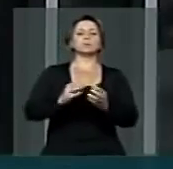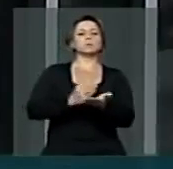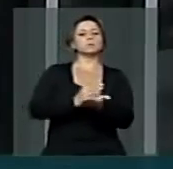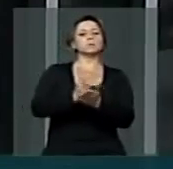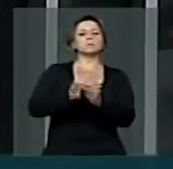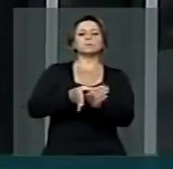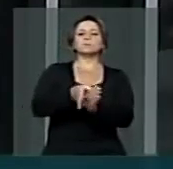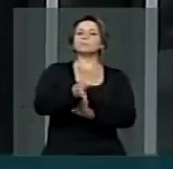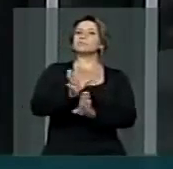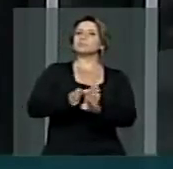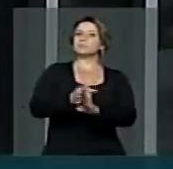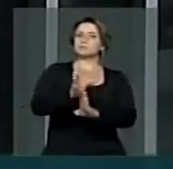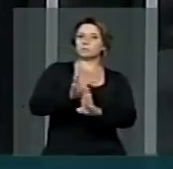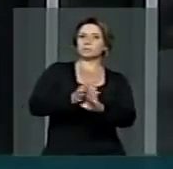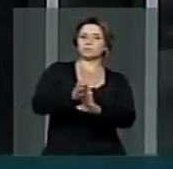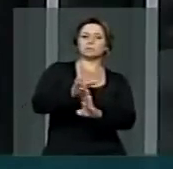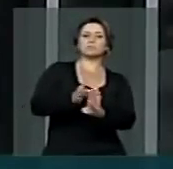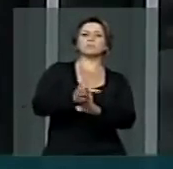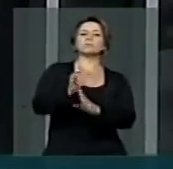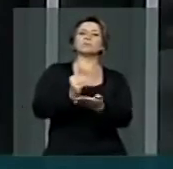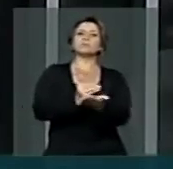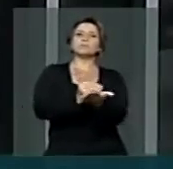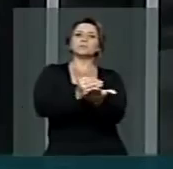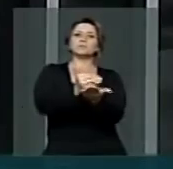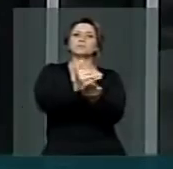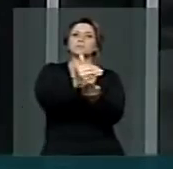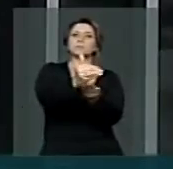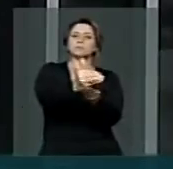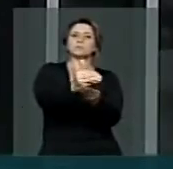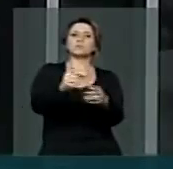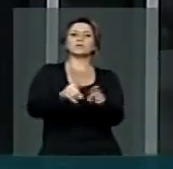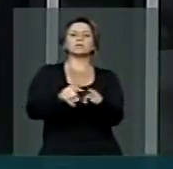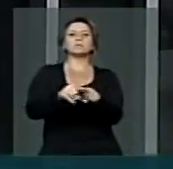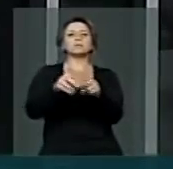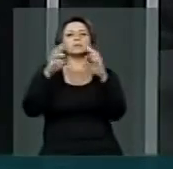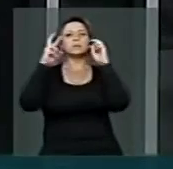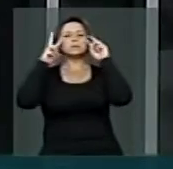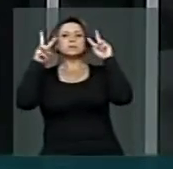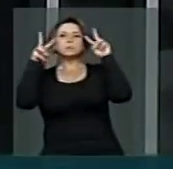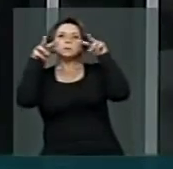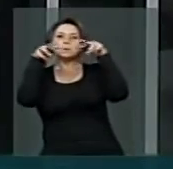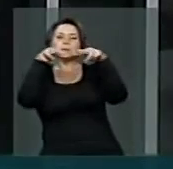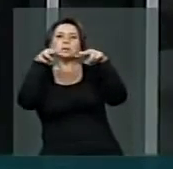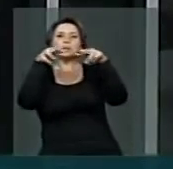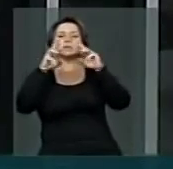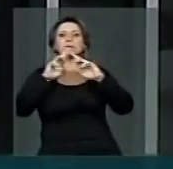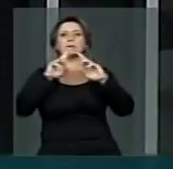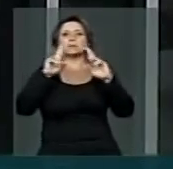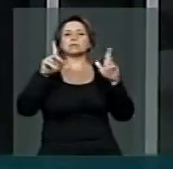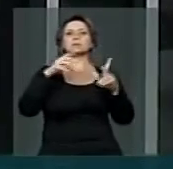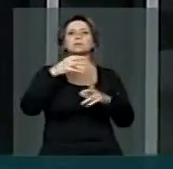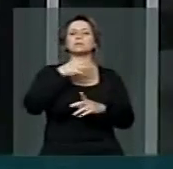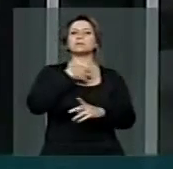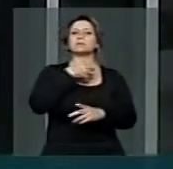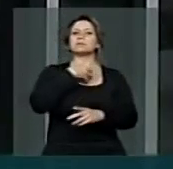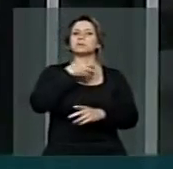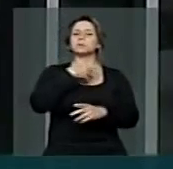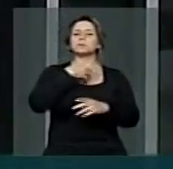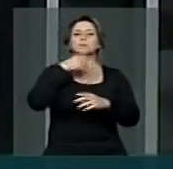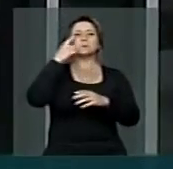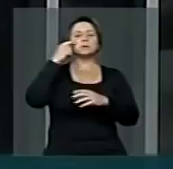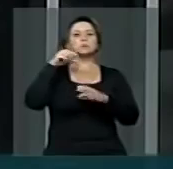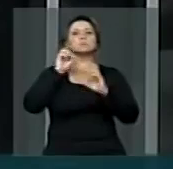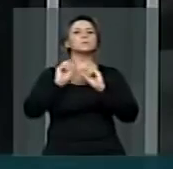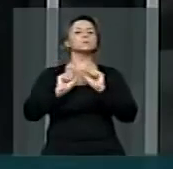recomenda que lancemos um olhar mais analítico e aprofundado sobre